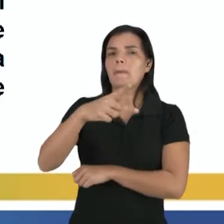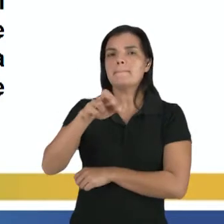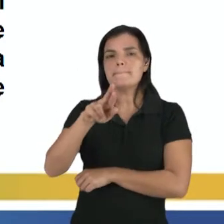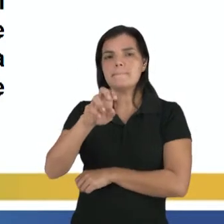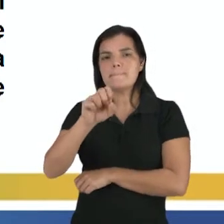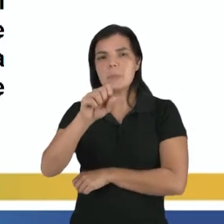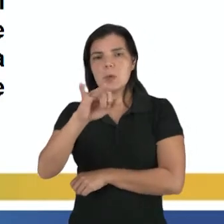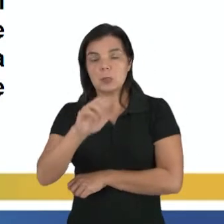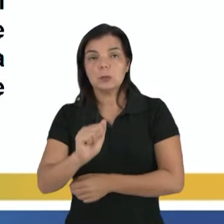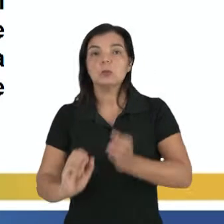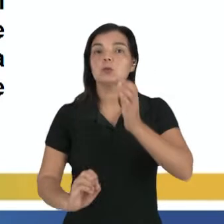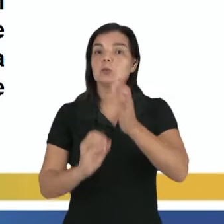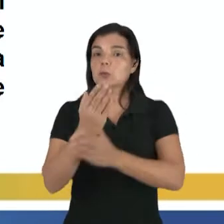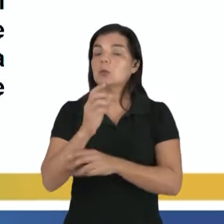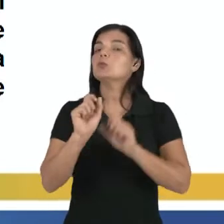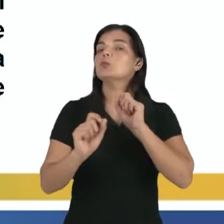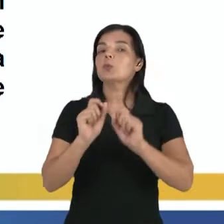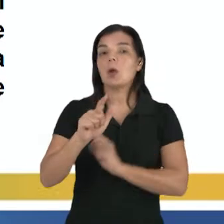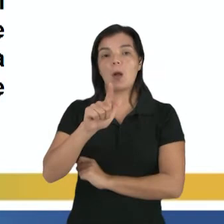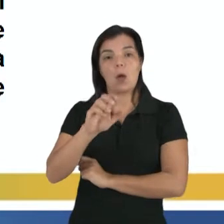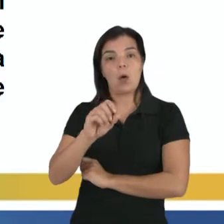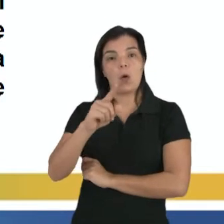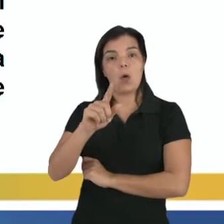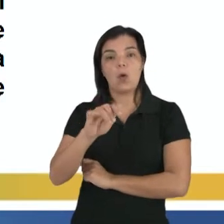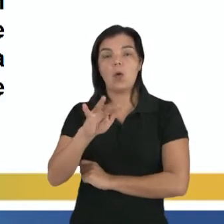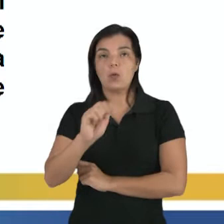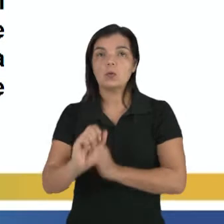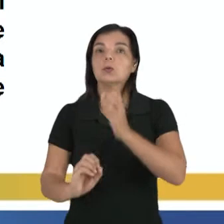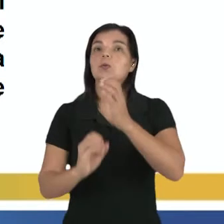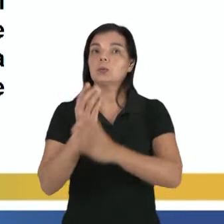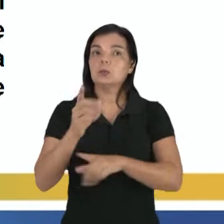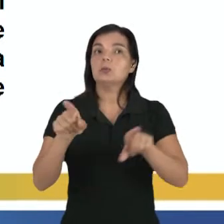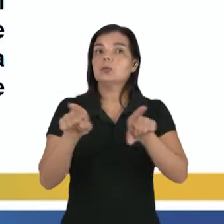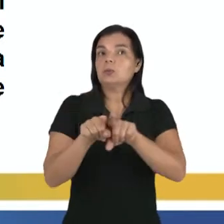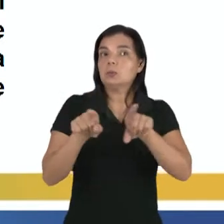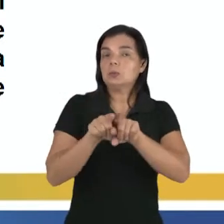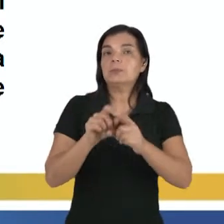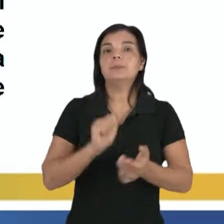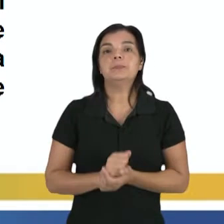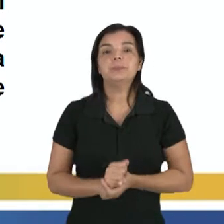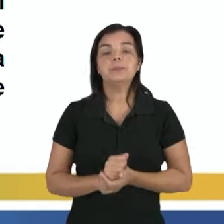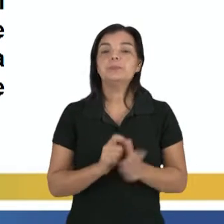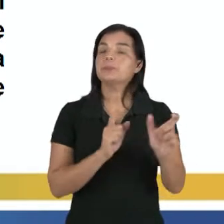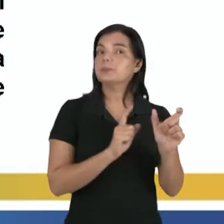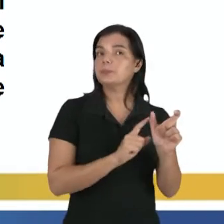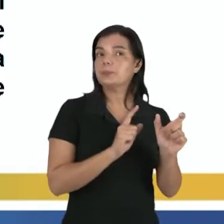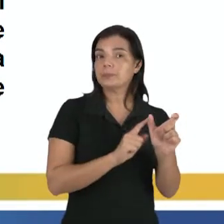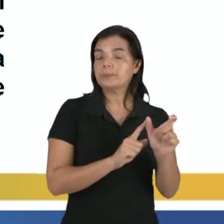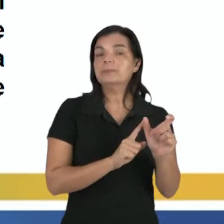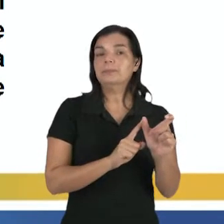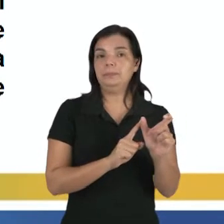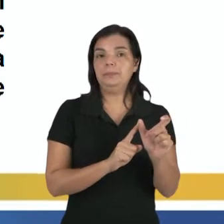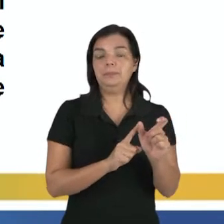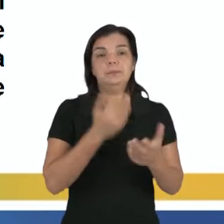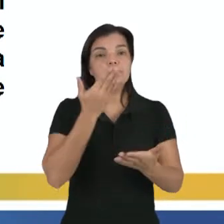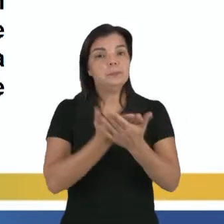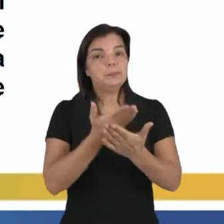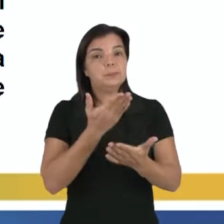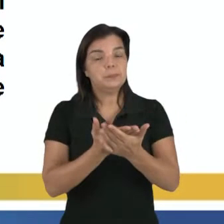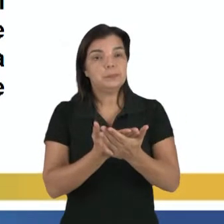Então, com ele nasce a lógica. Suas criações diz respeito apenas à nomenclatura que ele deu ao